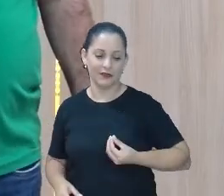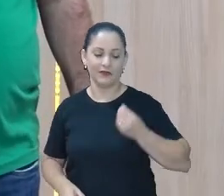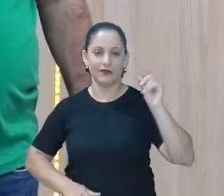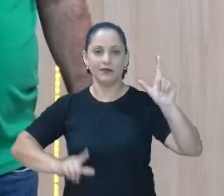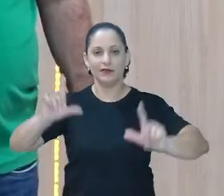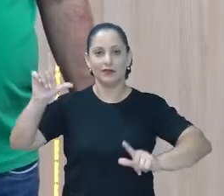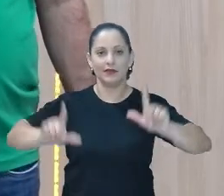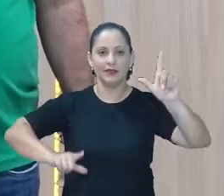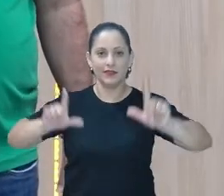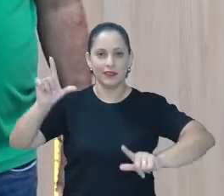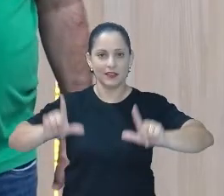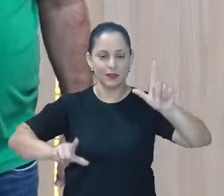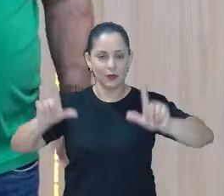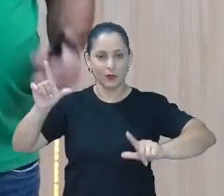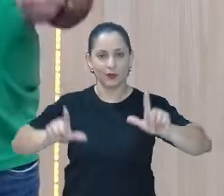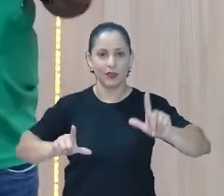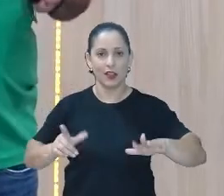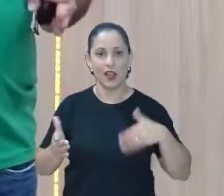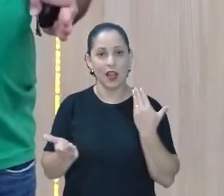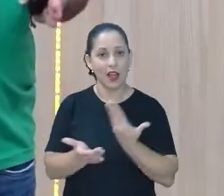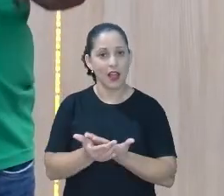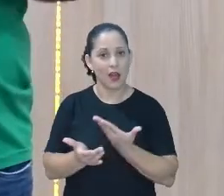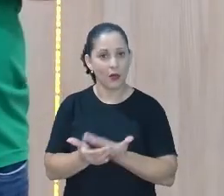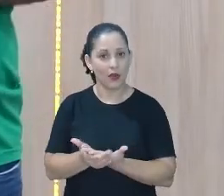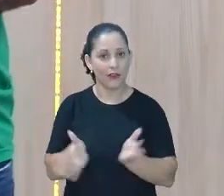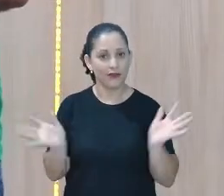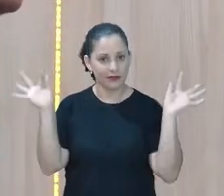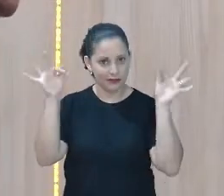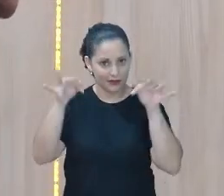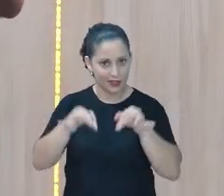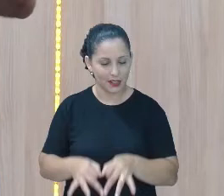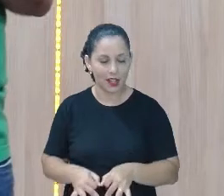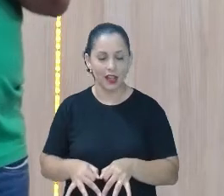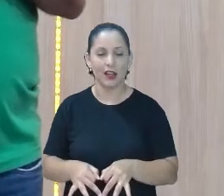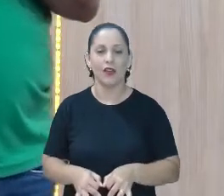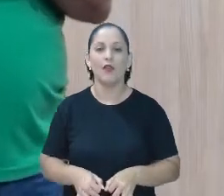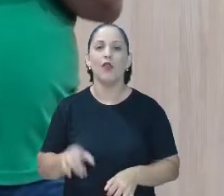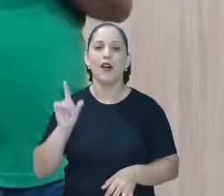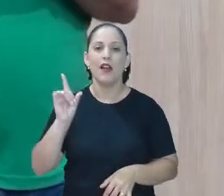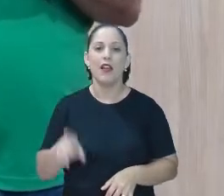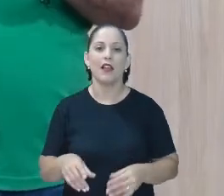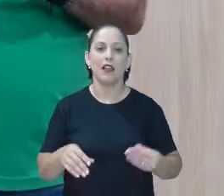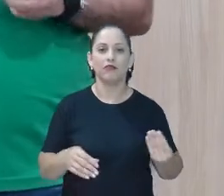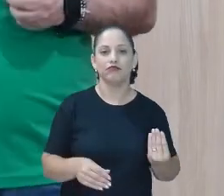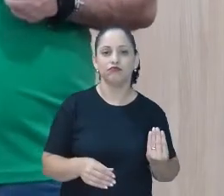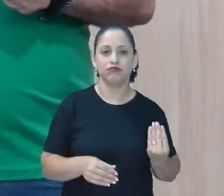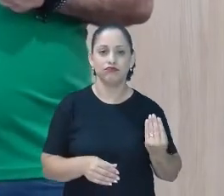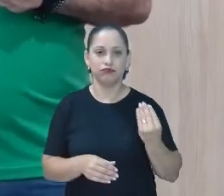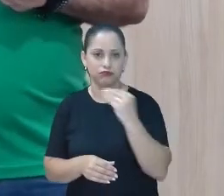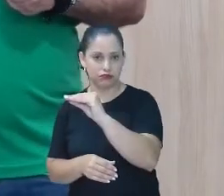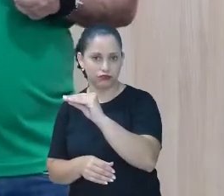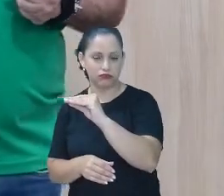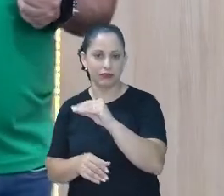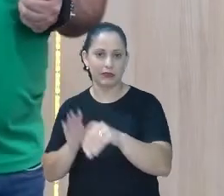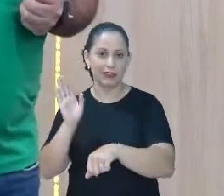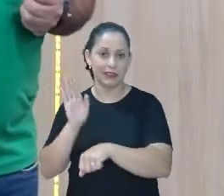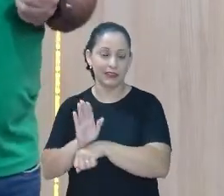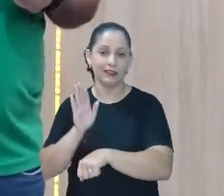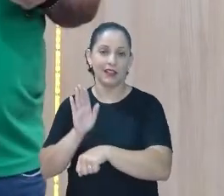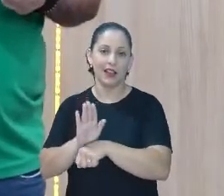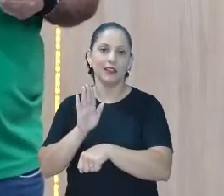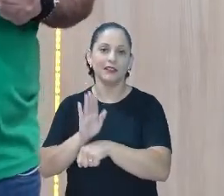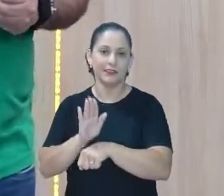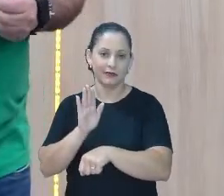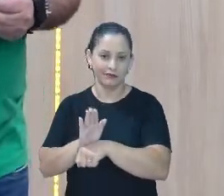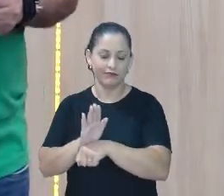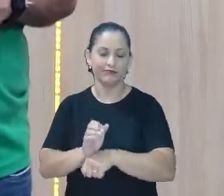TV Nova. Essa aula, depois de concluída, ela será reprisada mais tarde, né, no